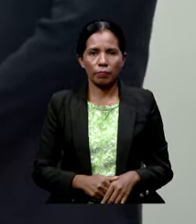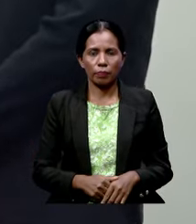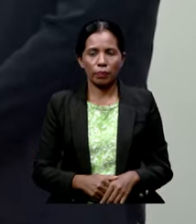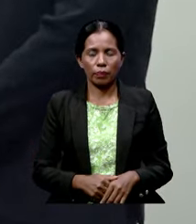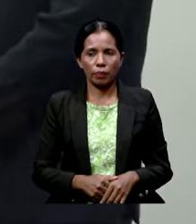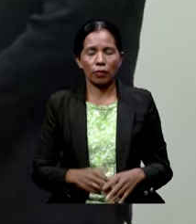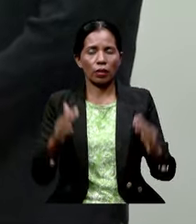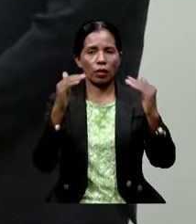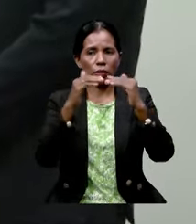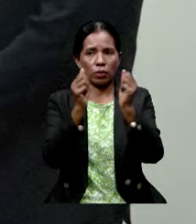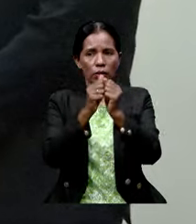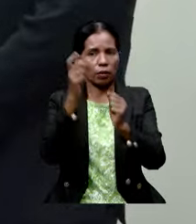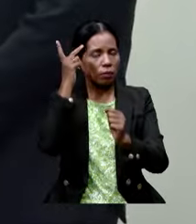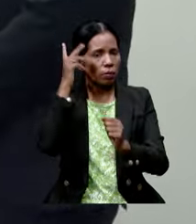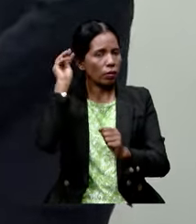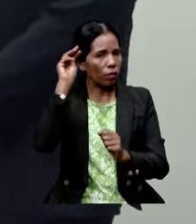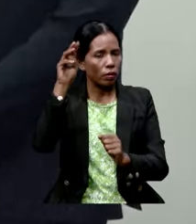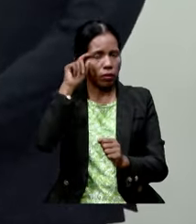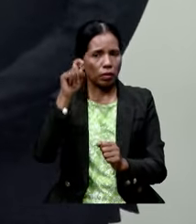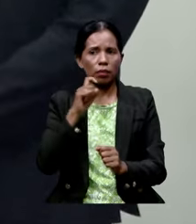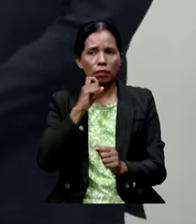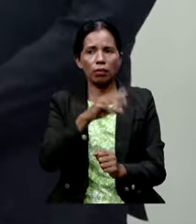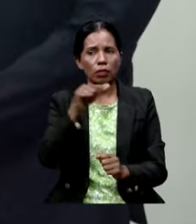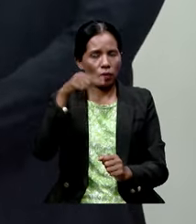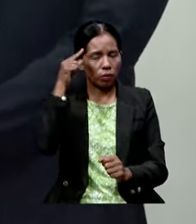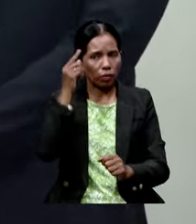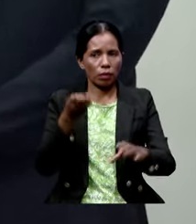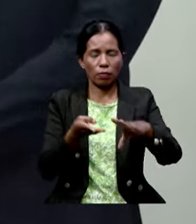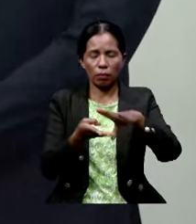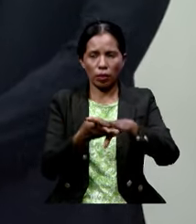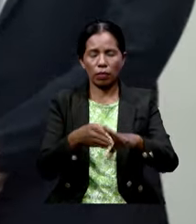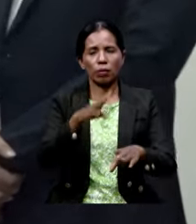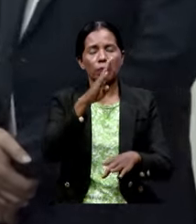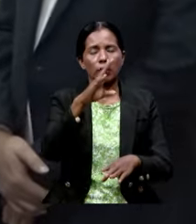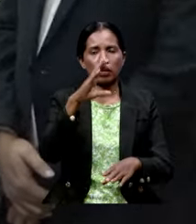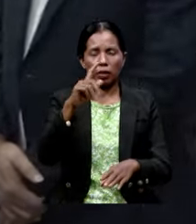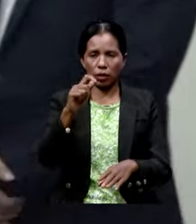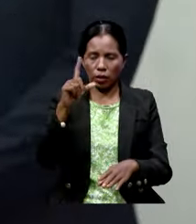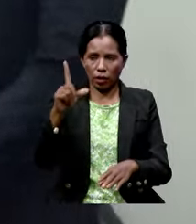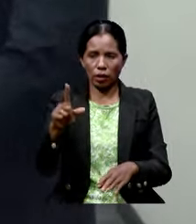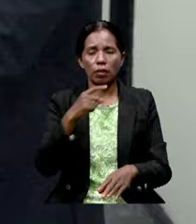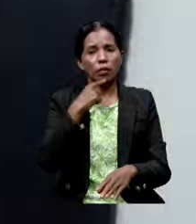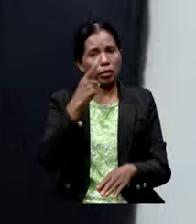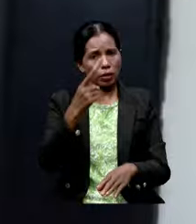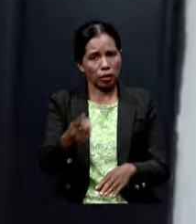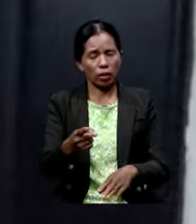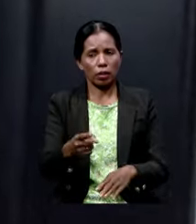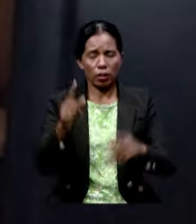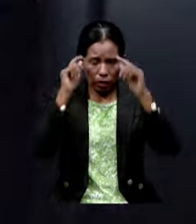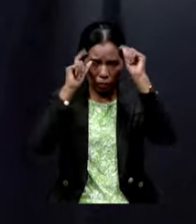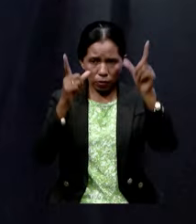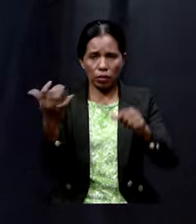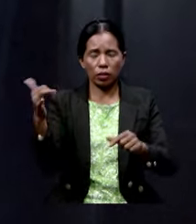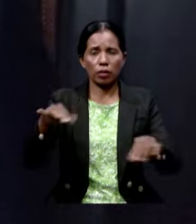Foi em encontro o primeiro-ministro Kairala Sanana Guzmão, governador Banco Central Timor-Leste, Helder López Ateten, Timor-Oan Sira, Nebe o Serviço